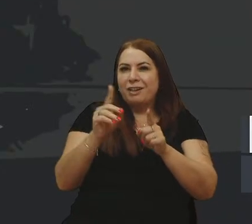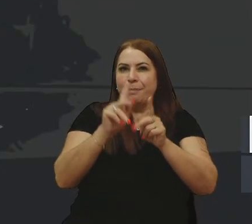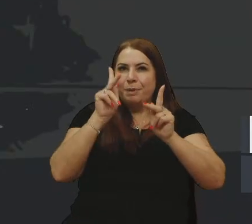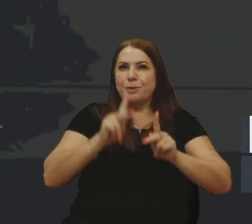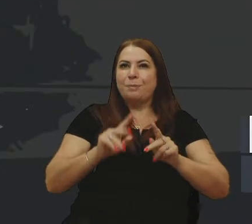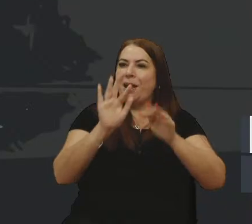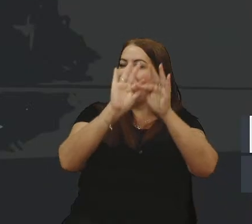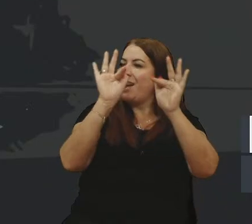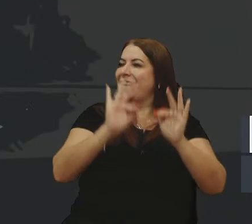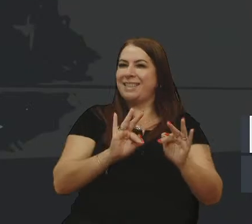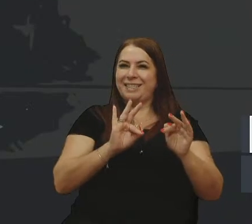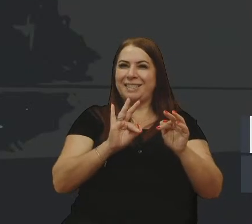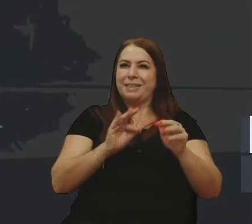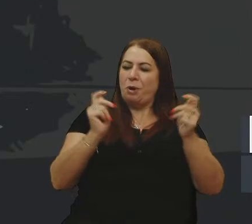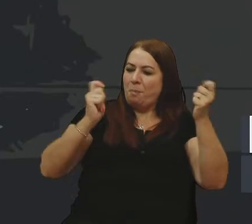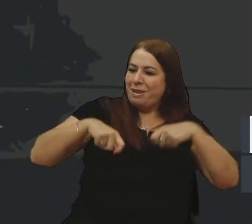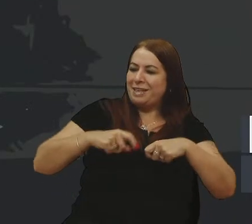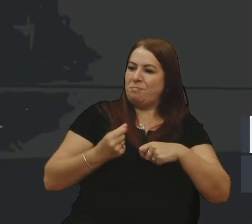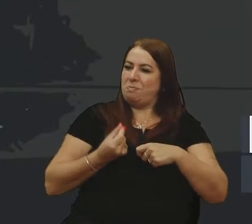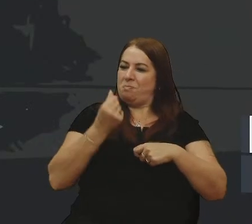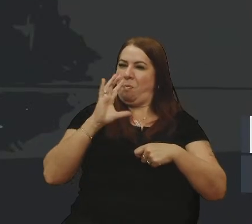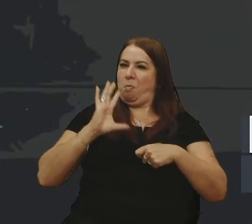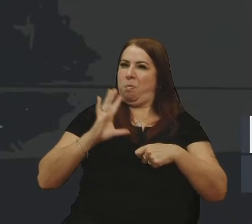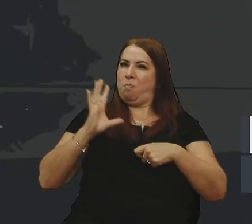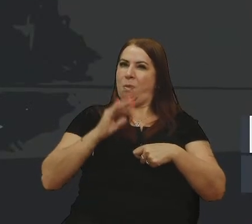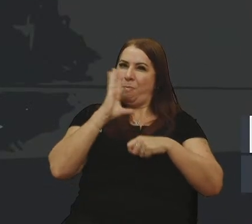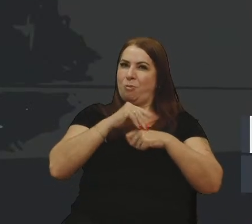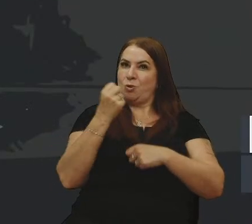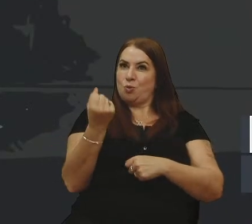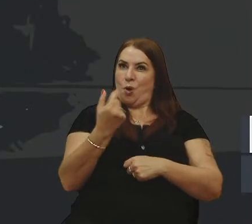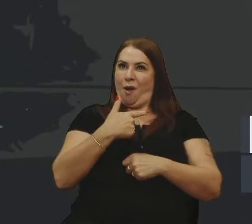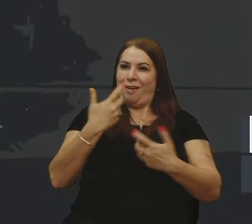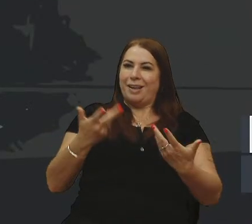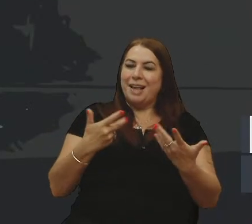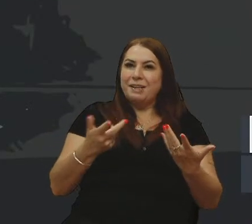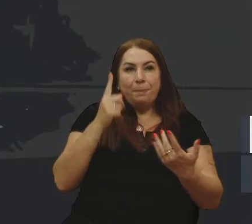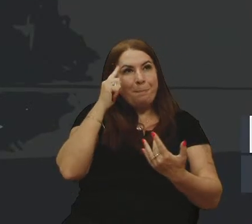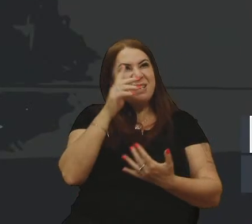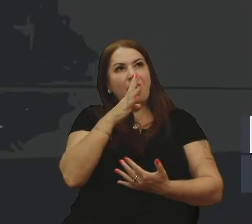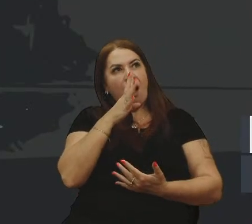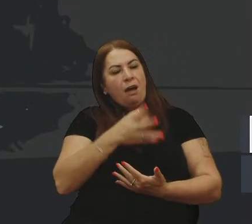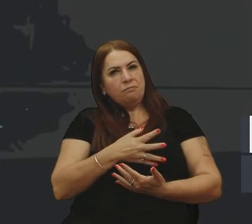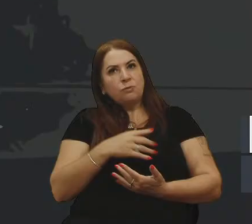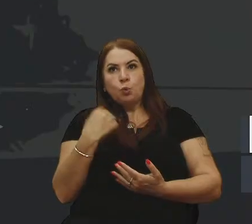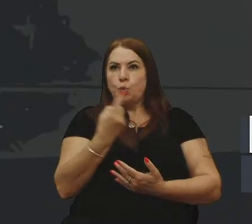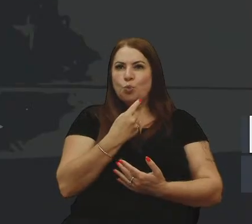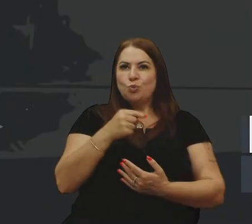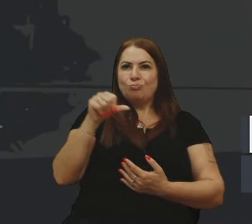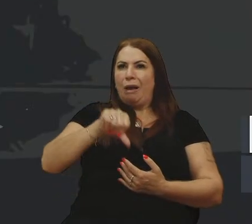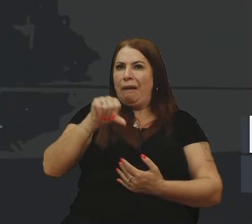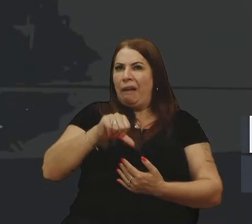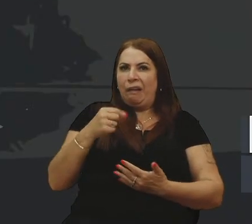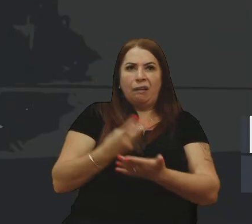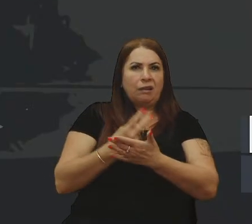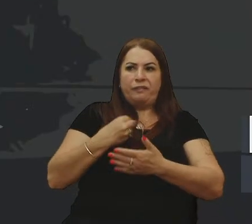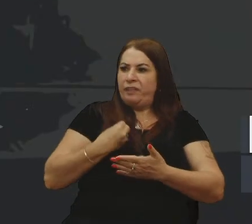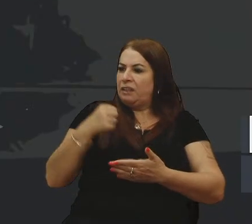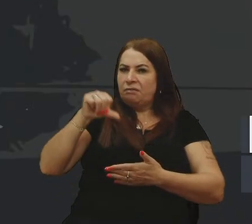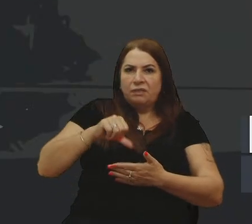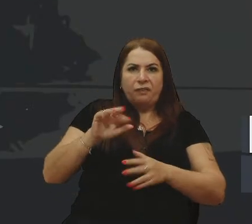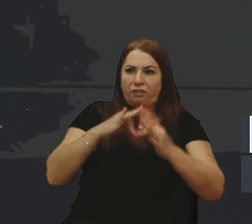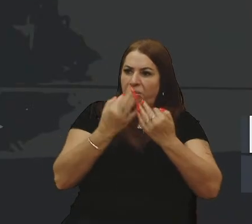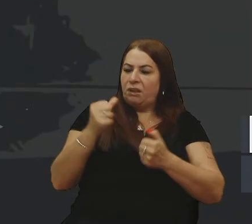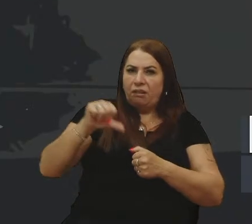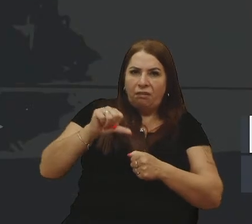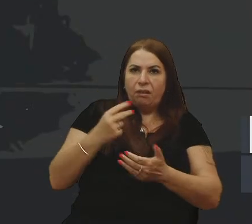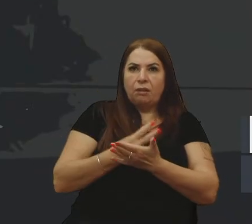mais felizes, mais competentes, mais ricas, mais bonitas que a gente fica com a impressão de que o nosso negócio está errado, que a nossa vida está errada, que a nossa família está errada, que está